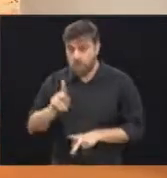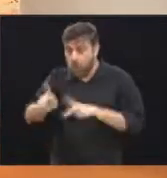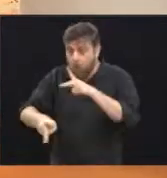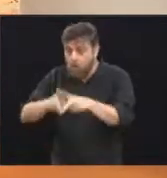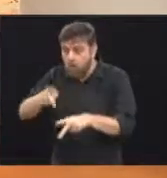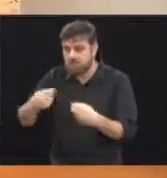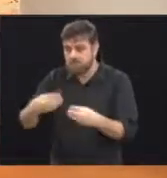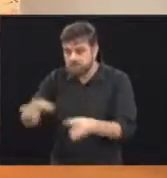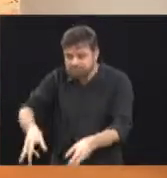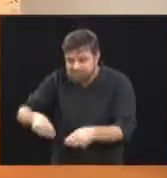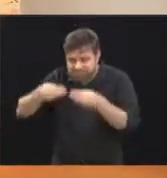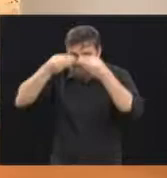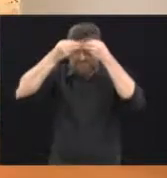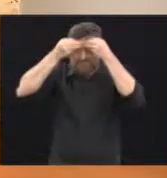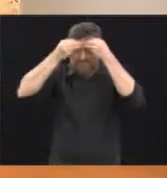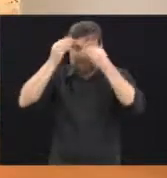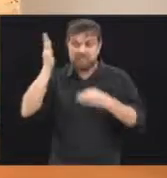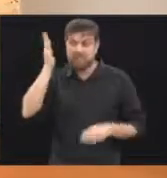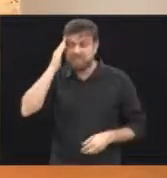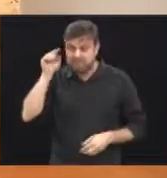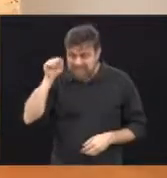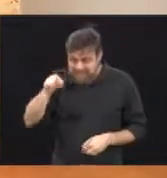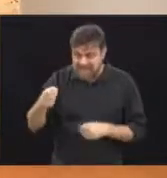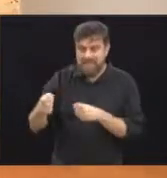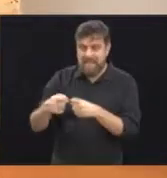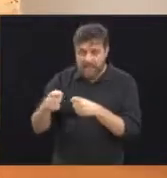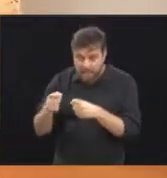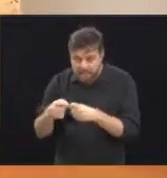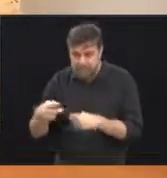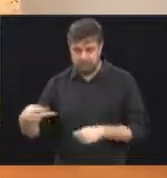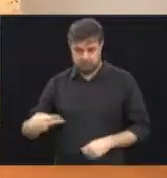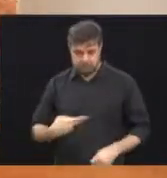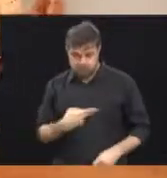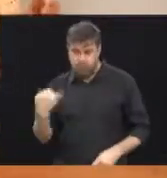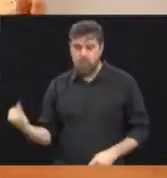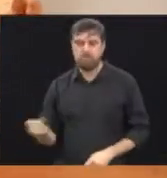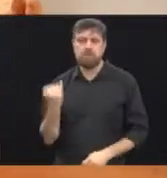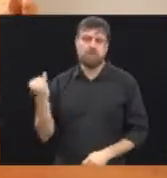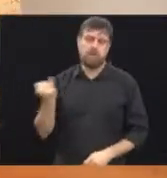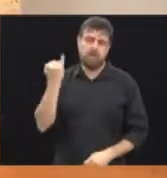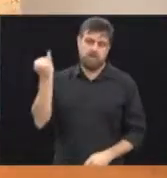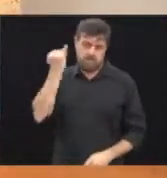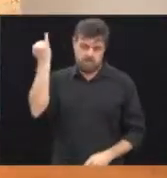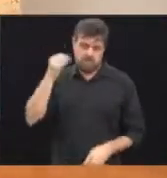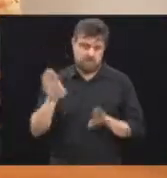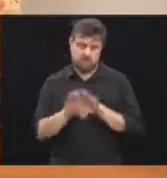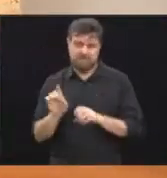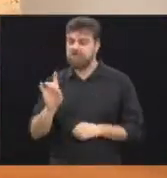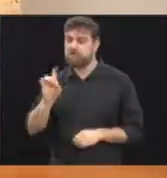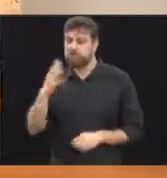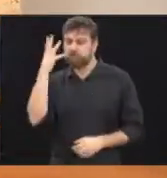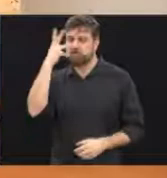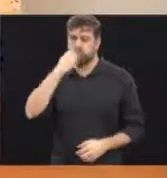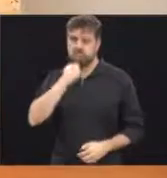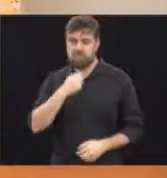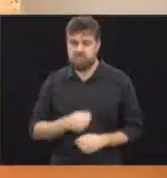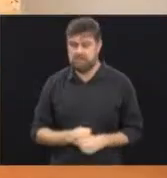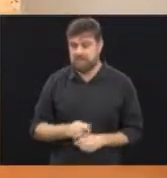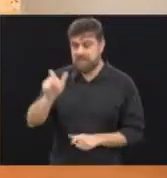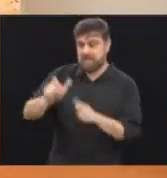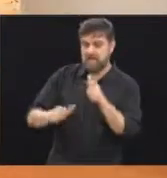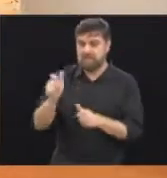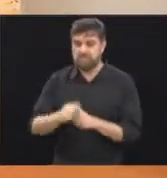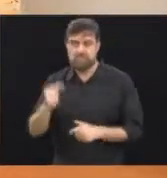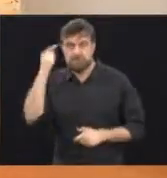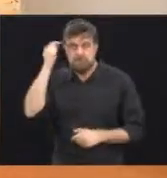precisa entender da sua importância tão grande e tão vasta, né? Muita gente não imagina que a nossa especialidade